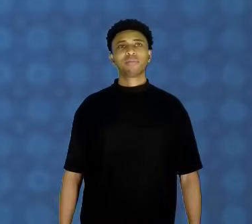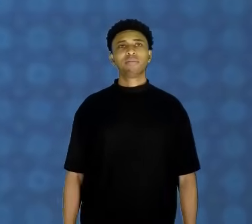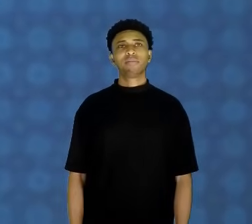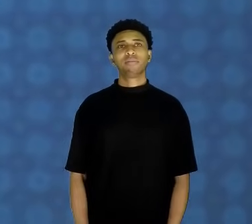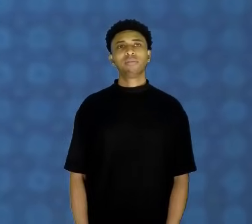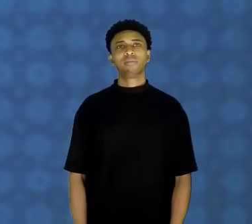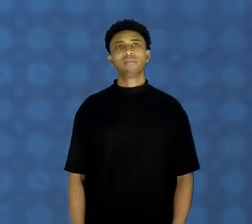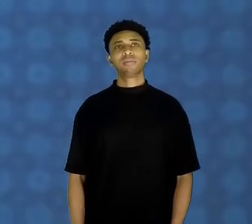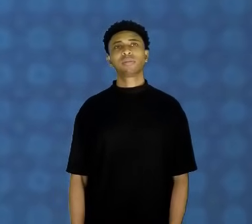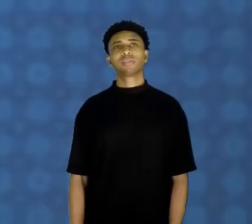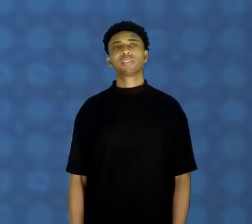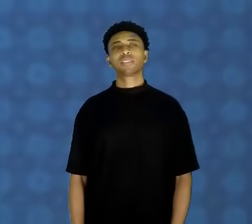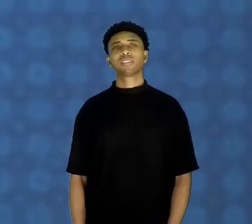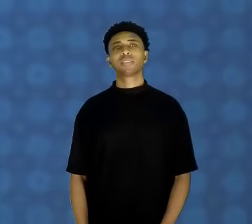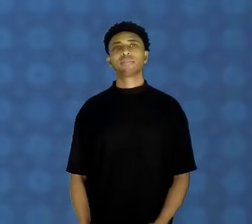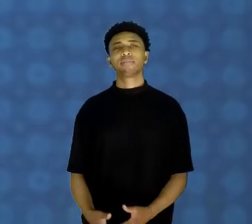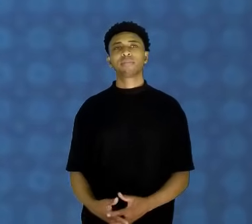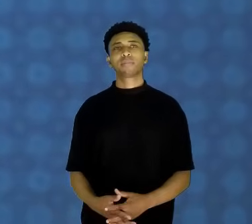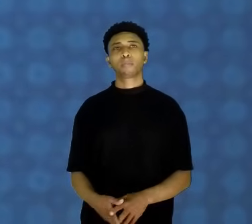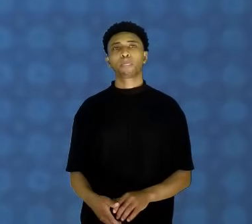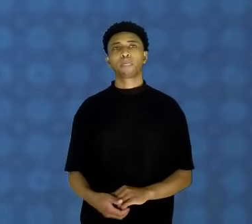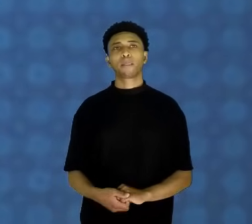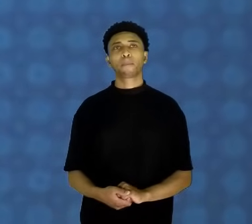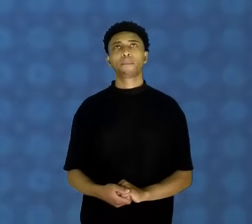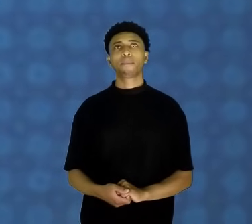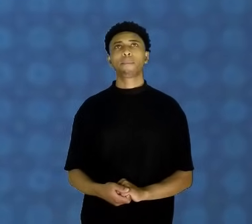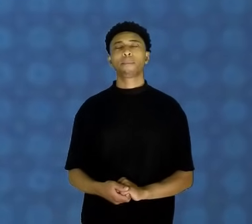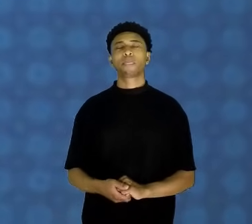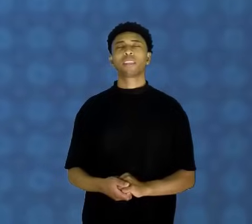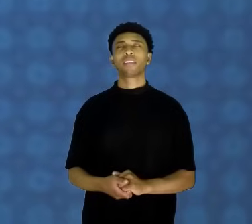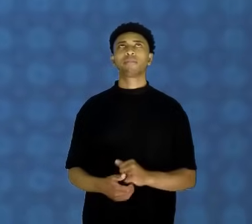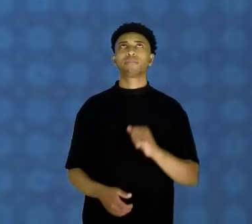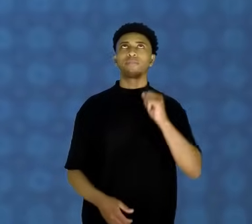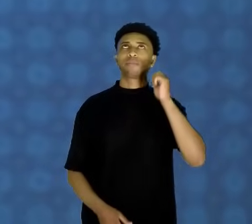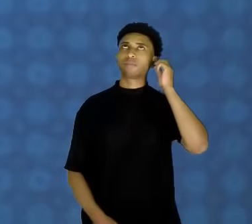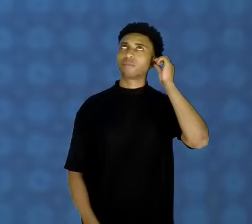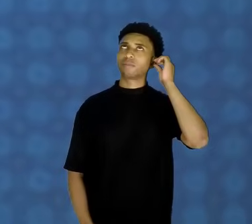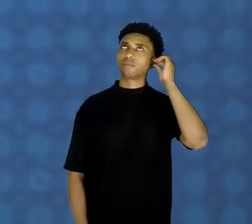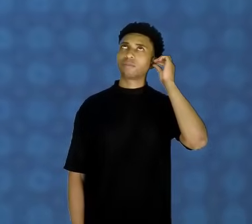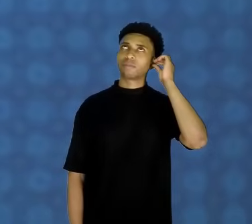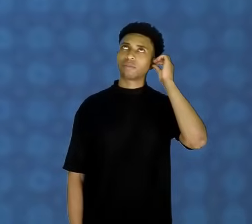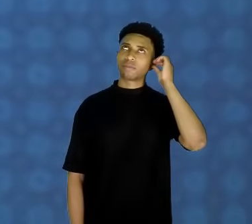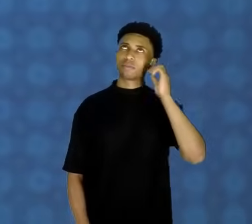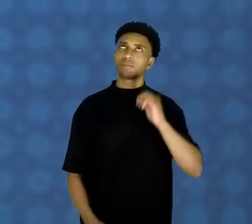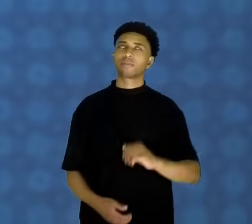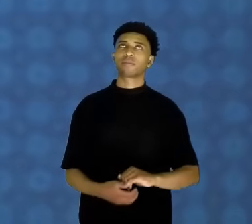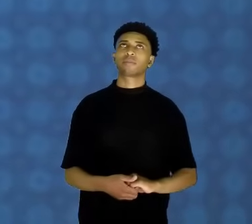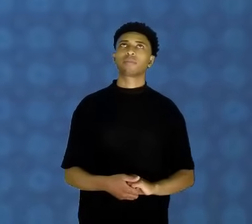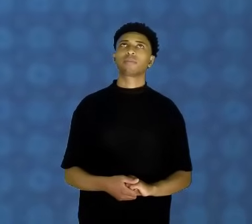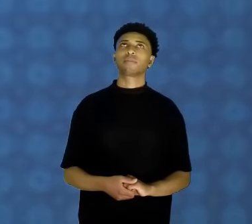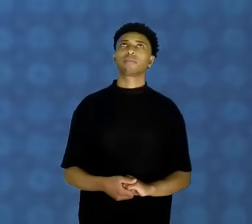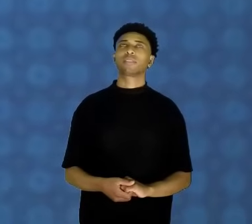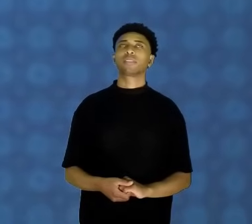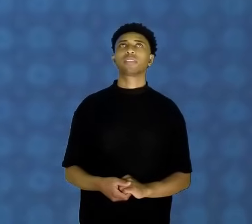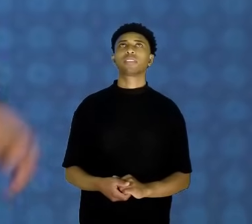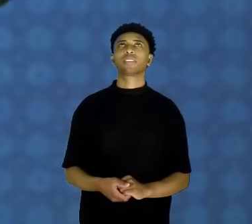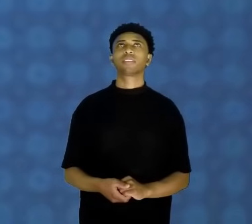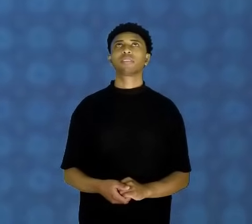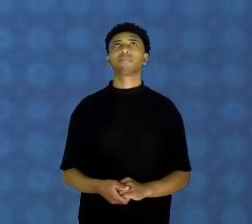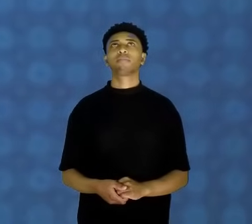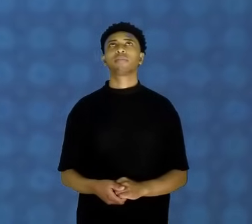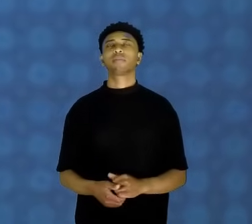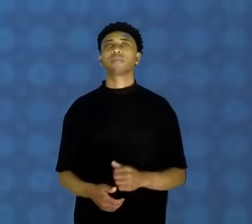desistir, porque o meu ego é desse tamanhinho. Eu espero o tempo que for, desde que a glória de Deus esteja na